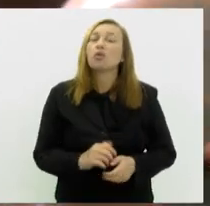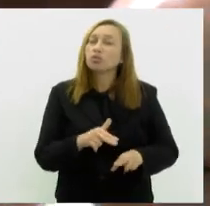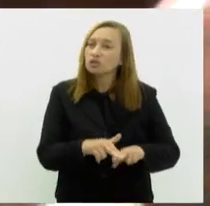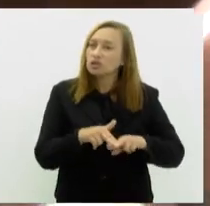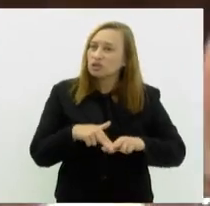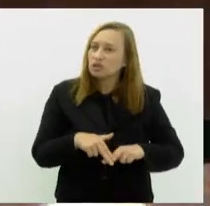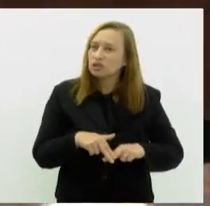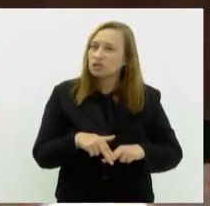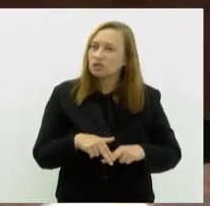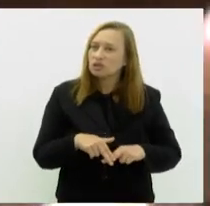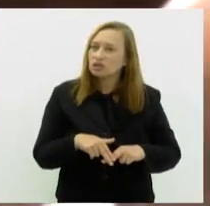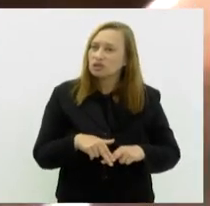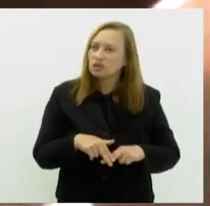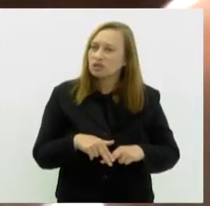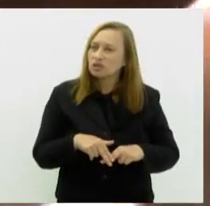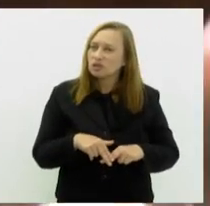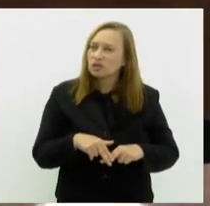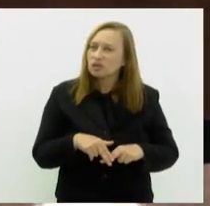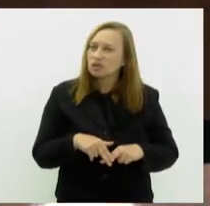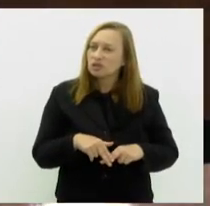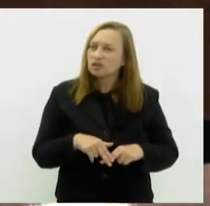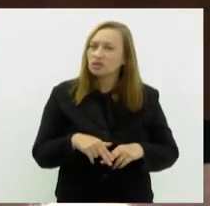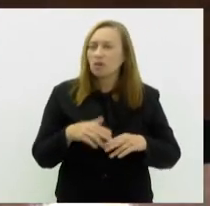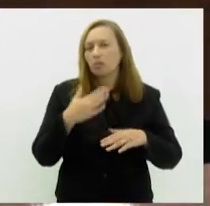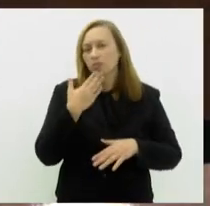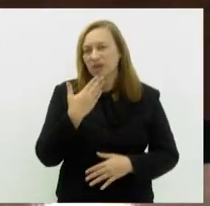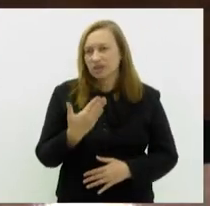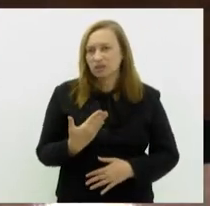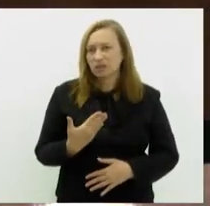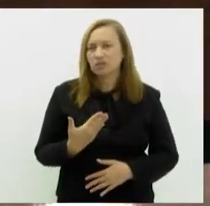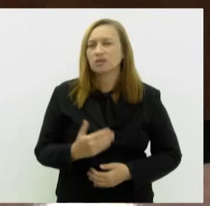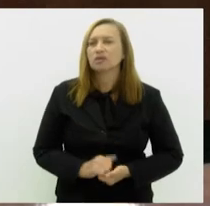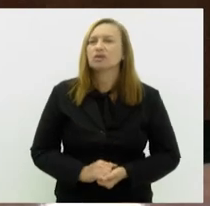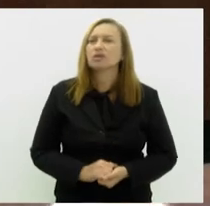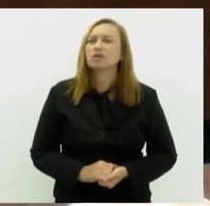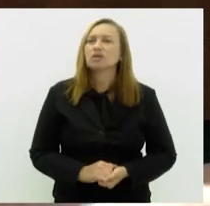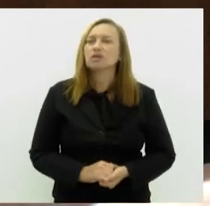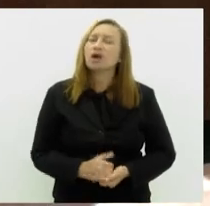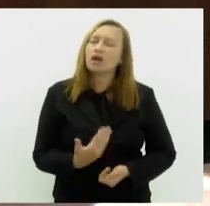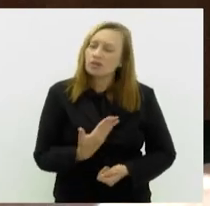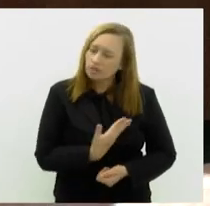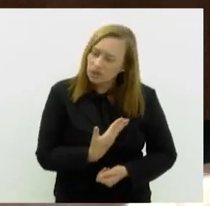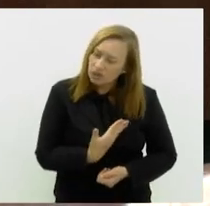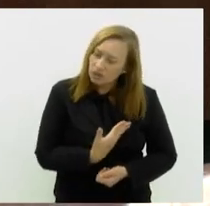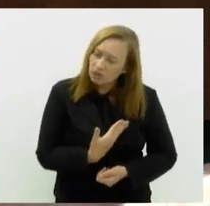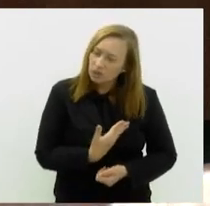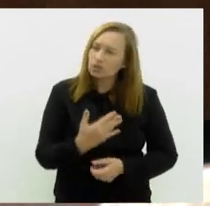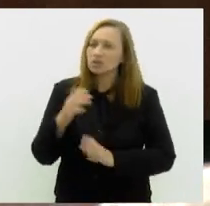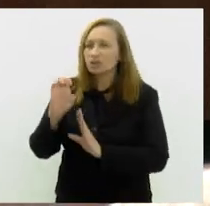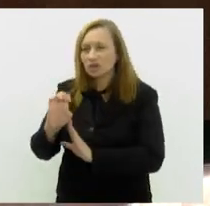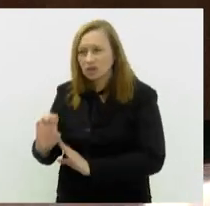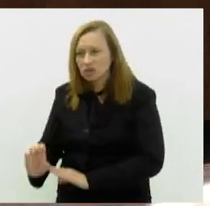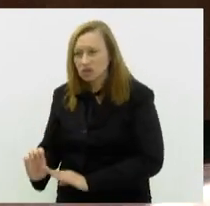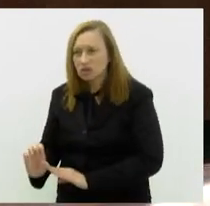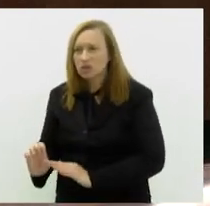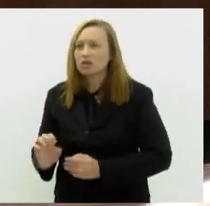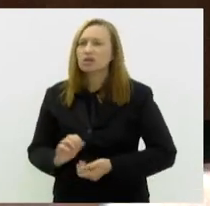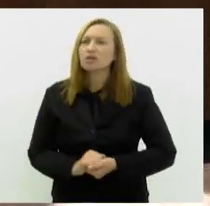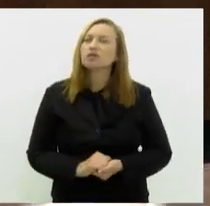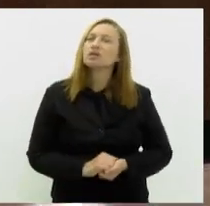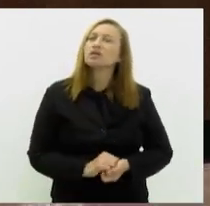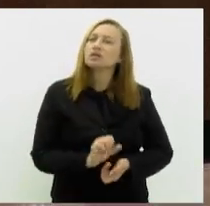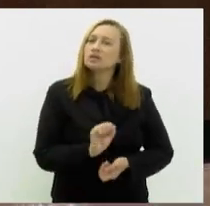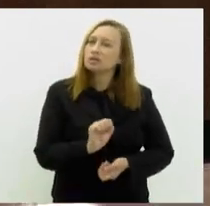isso, eu deploro que companheiros nossos da esquerda façam,